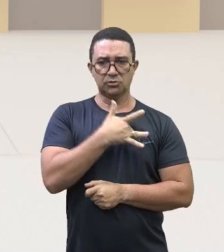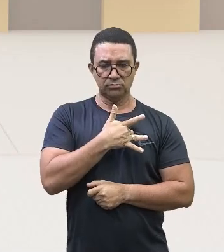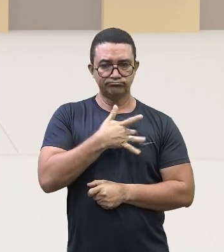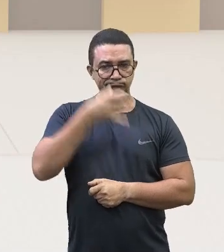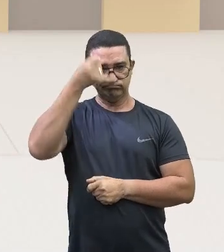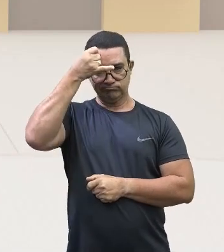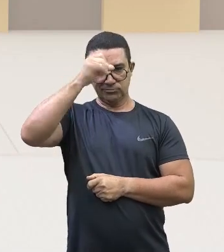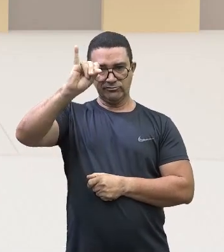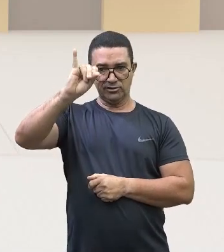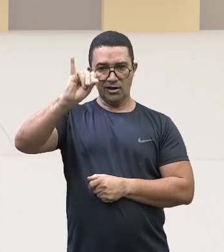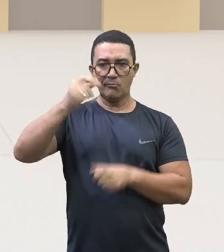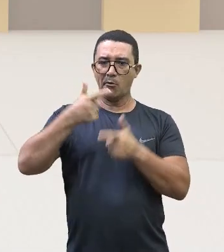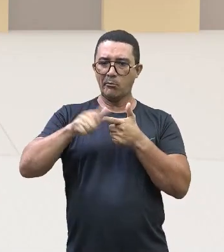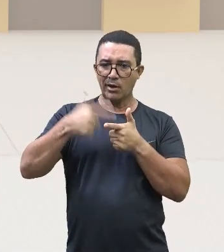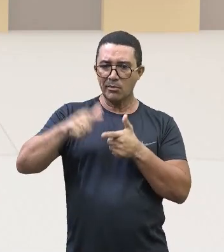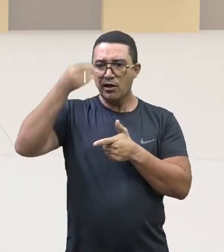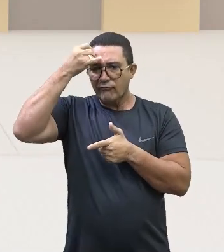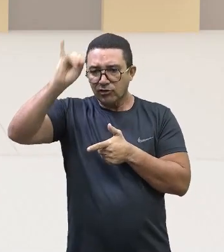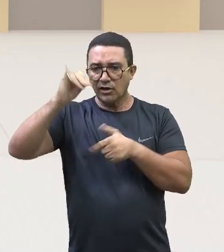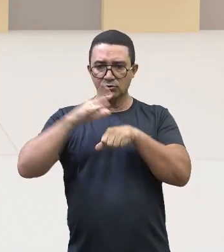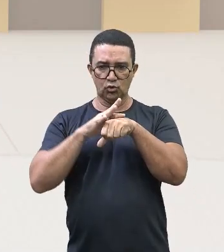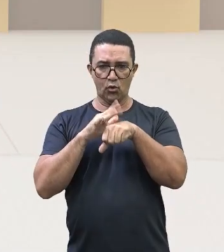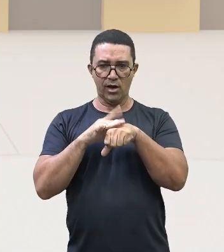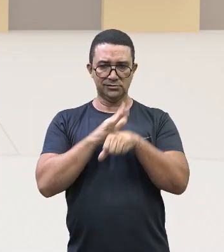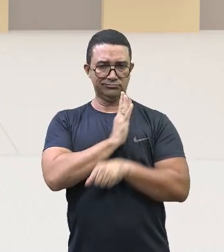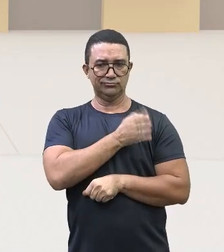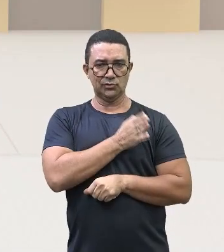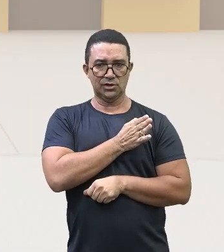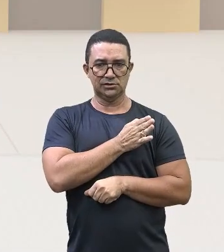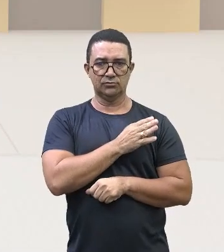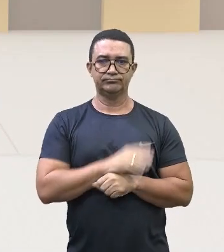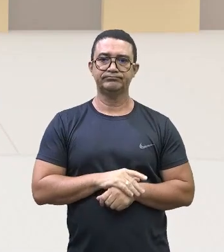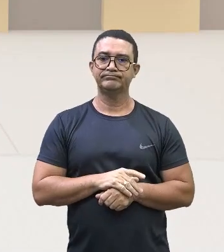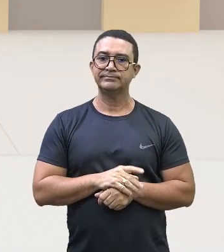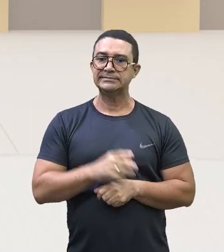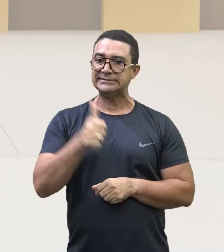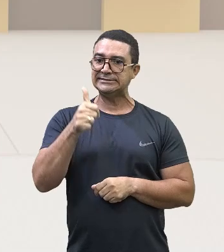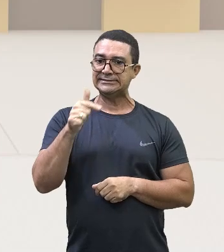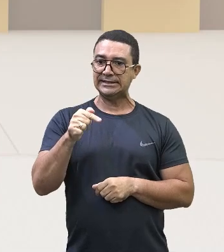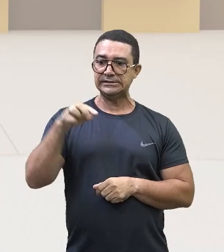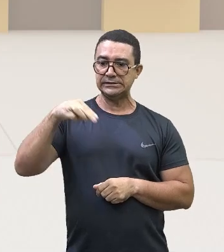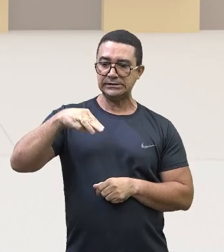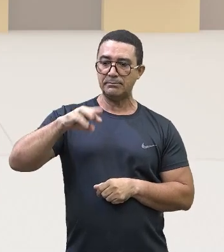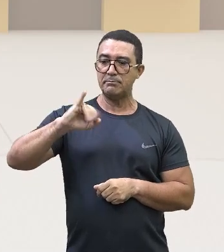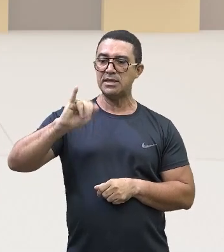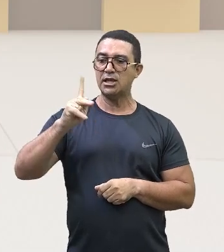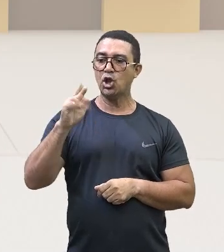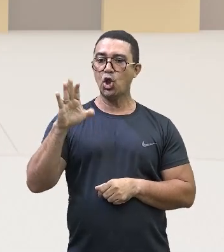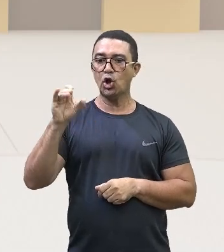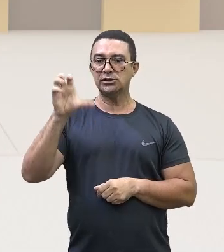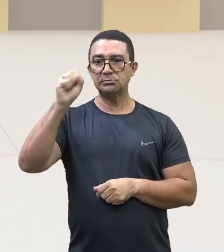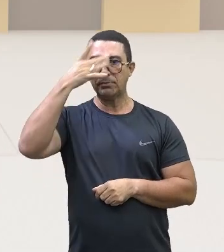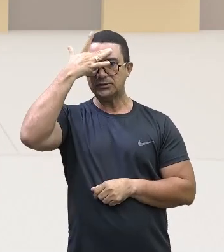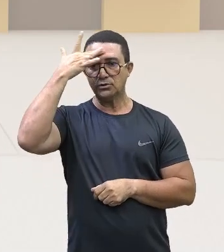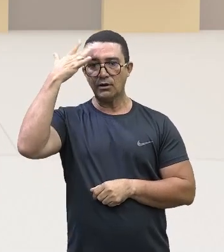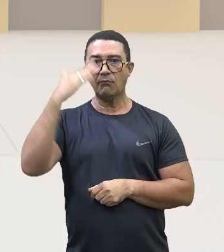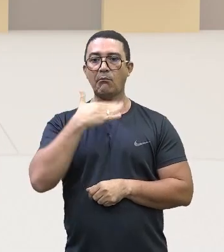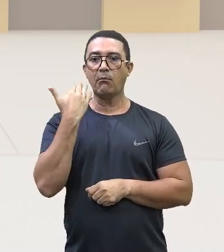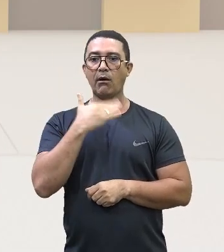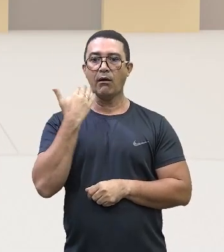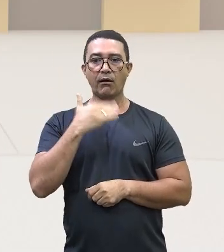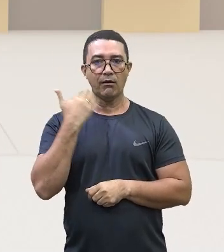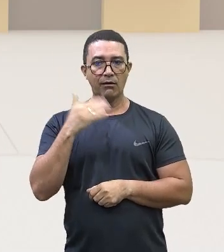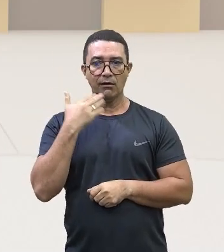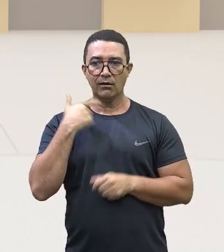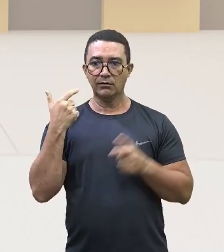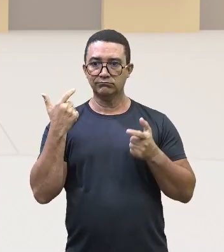essas doenças cardíacas. Porque olha só o número, 17 milhões de pessoas morrem por ano, né, sendo a principal